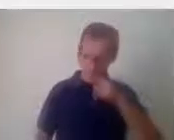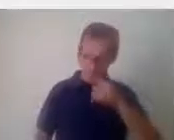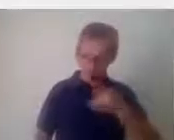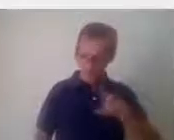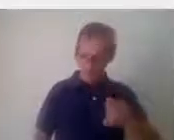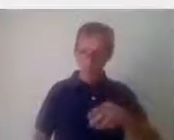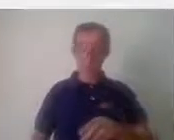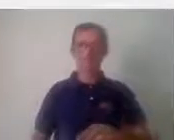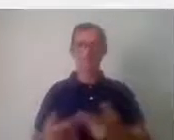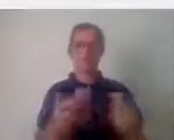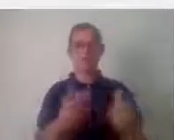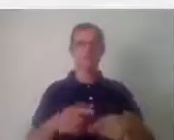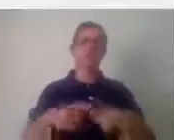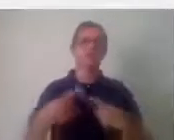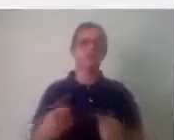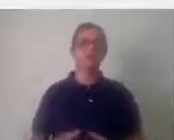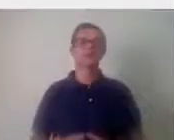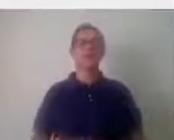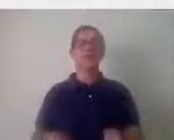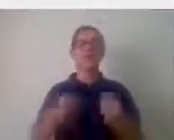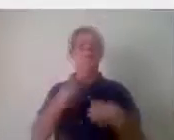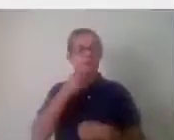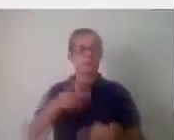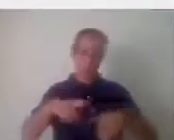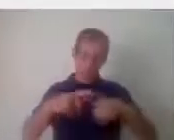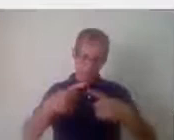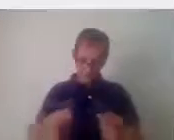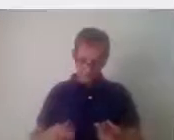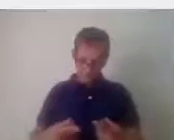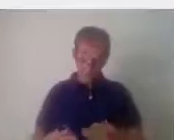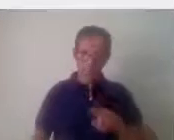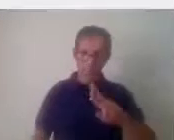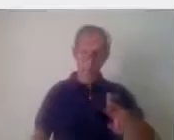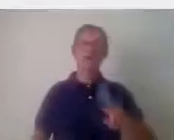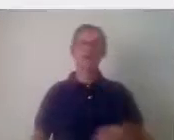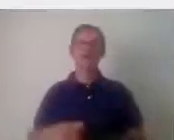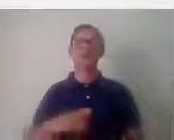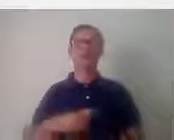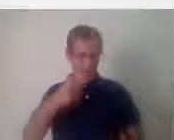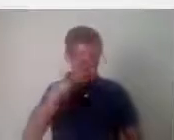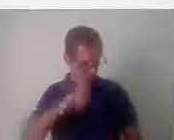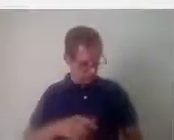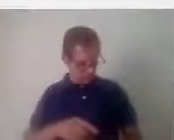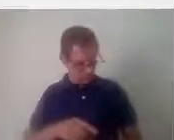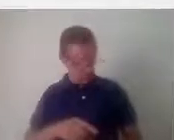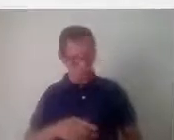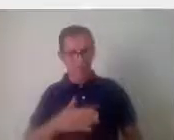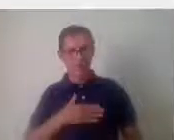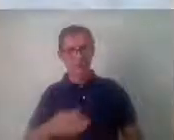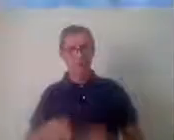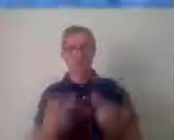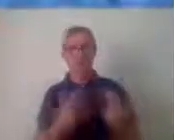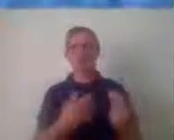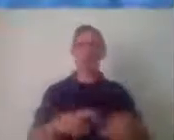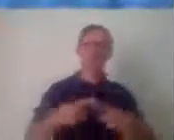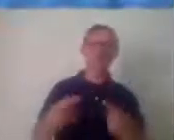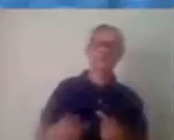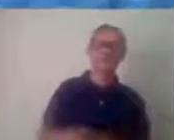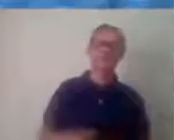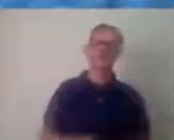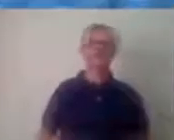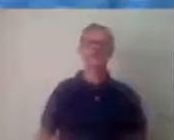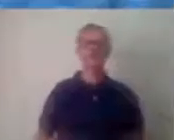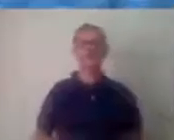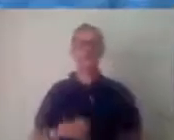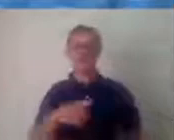essa igualdade. Como assim, professora? O R é o que vai garantir para mim a igualdade. É o seguinte,